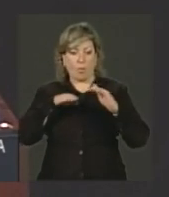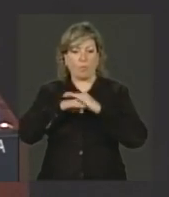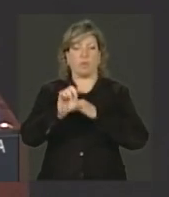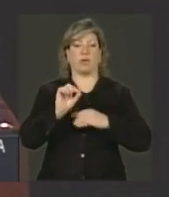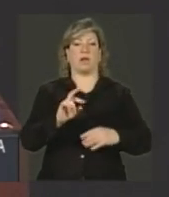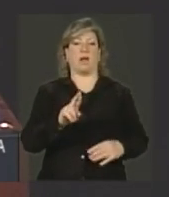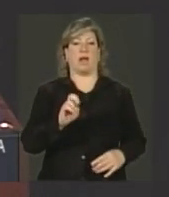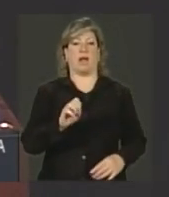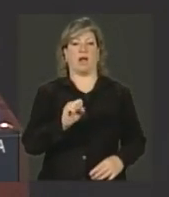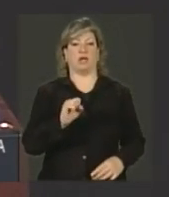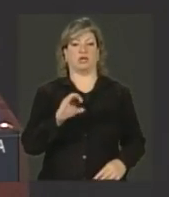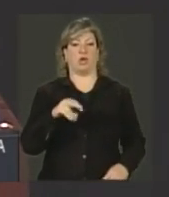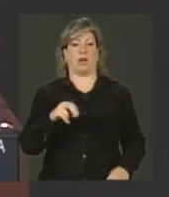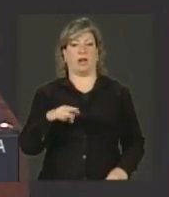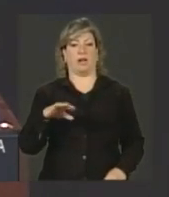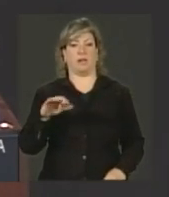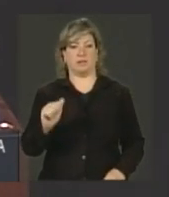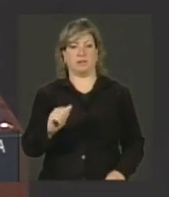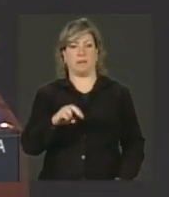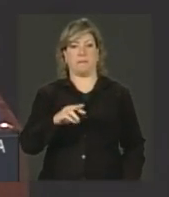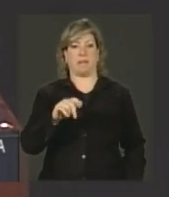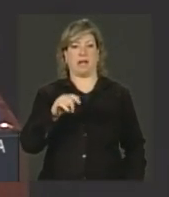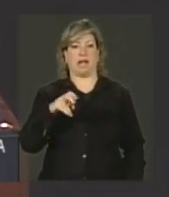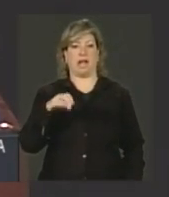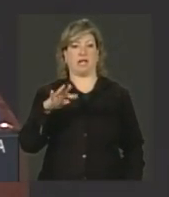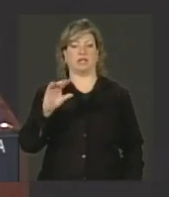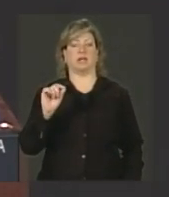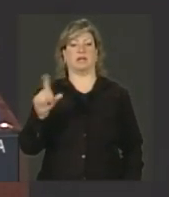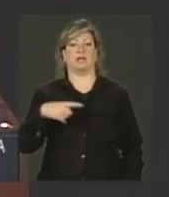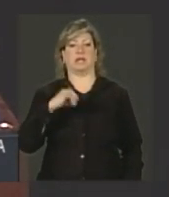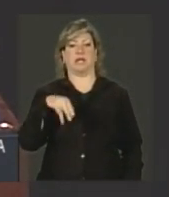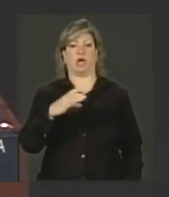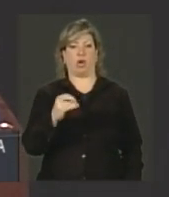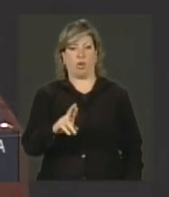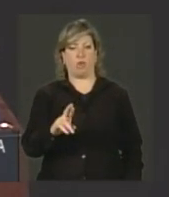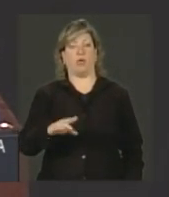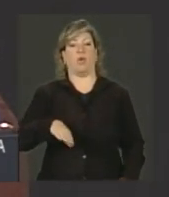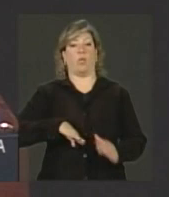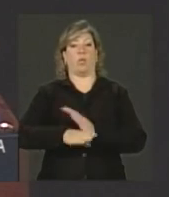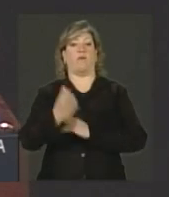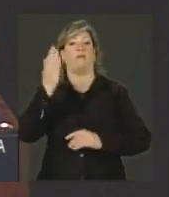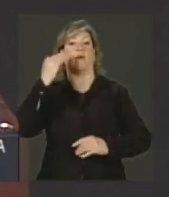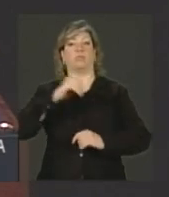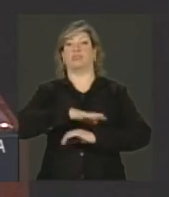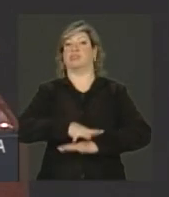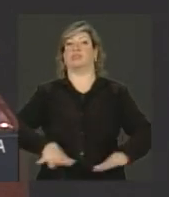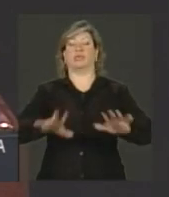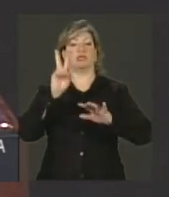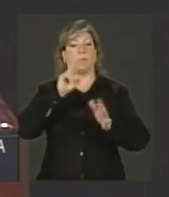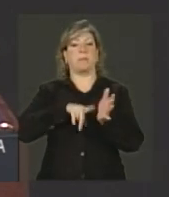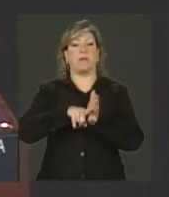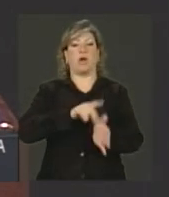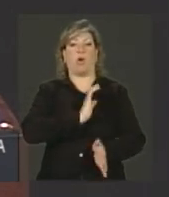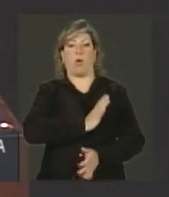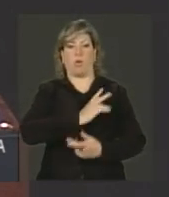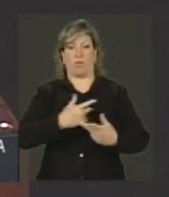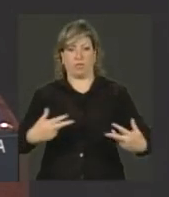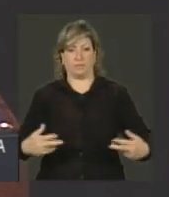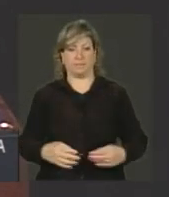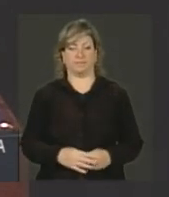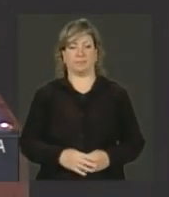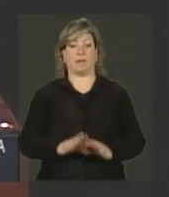a ser referência internacional em pesquisas cardiológicas. Mas, no final da década de